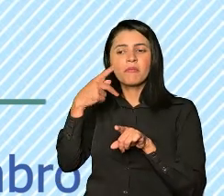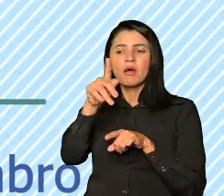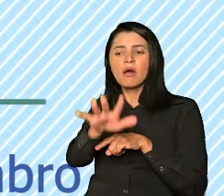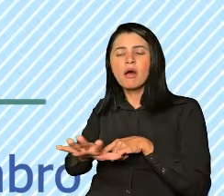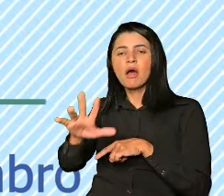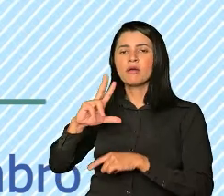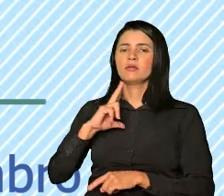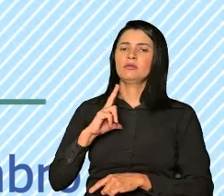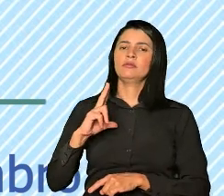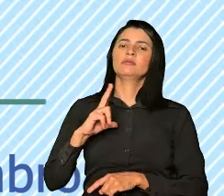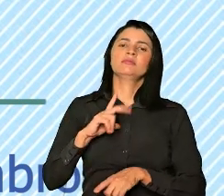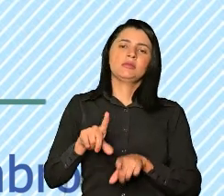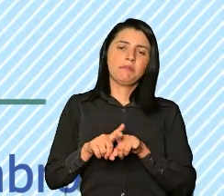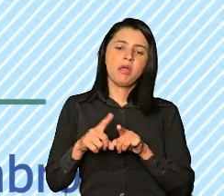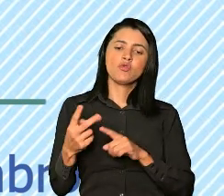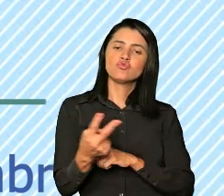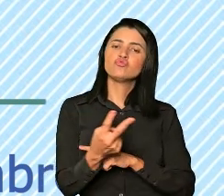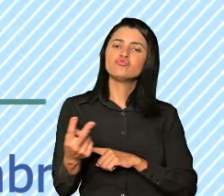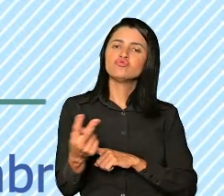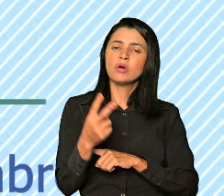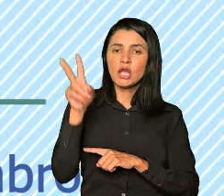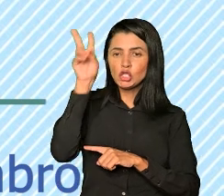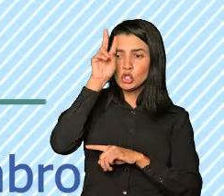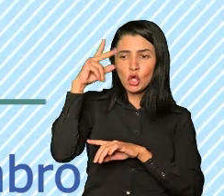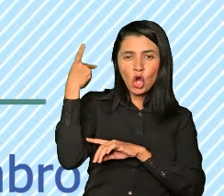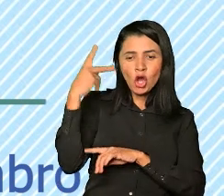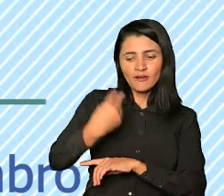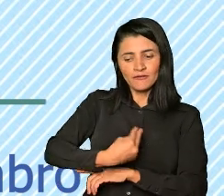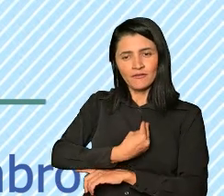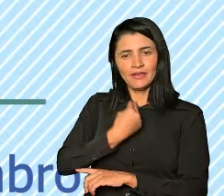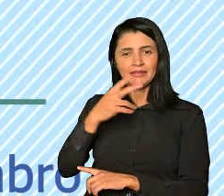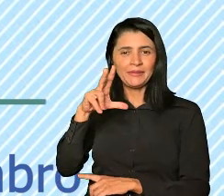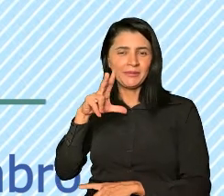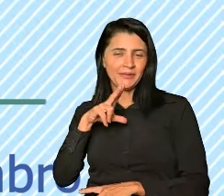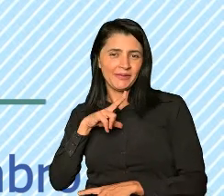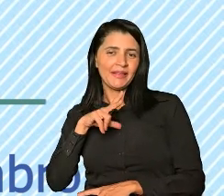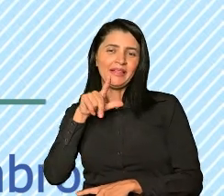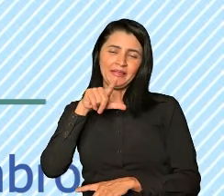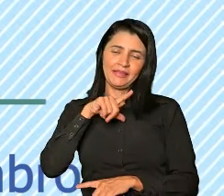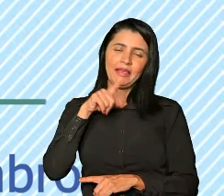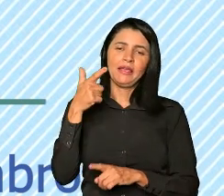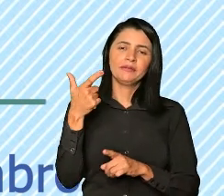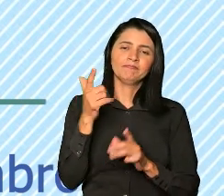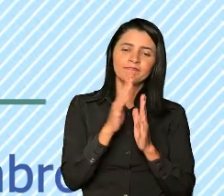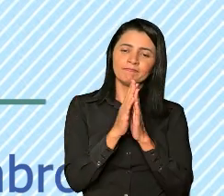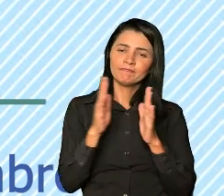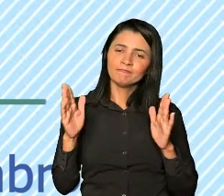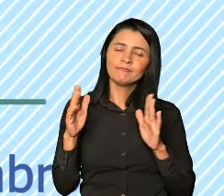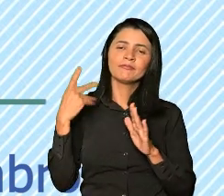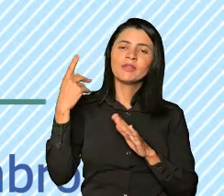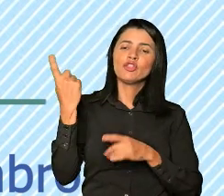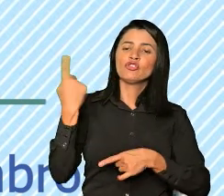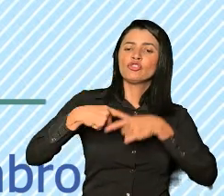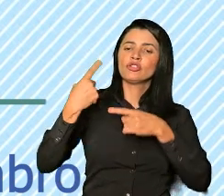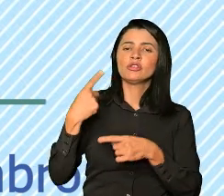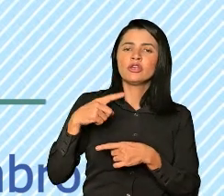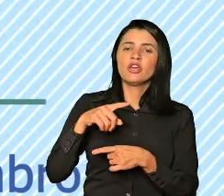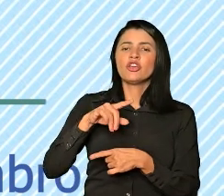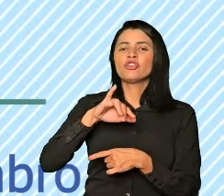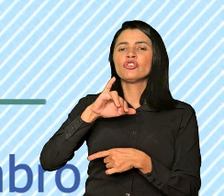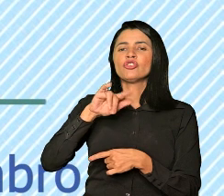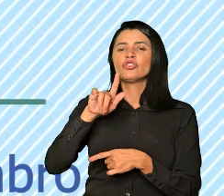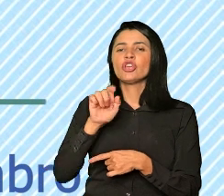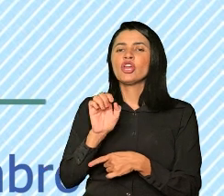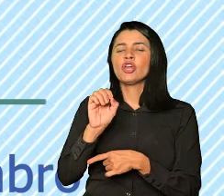espaço privado, né? A história da vida privada. Há até a coleção dirigida por George Deby, né,